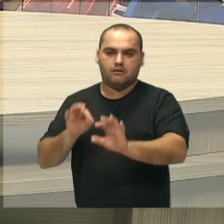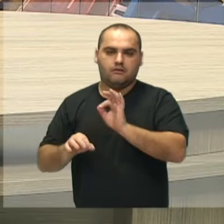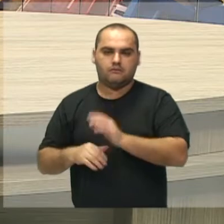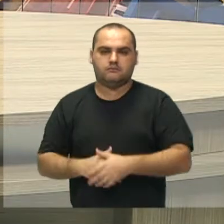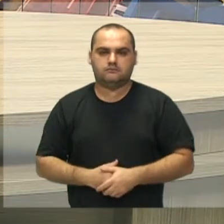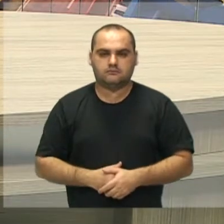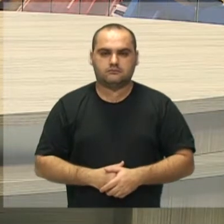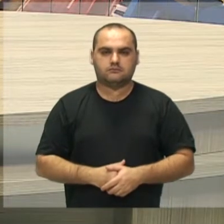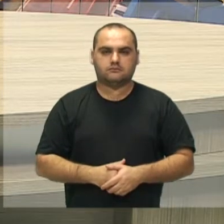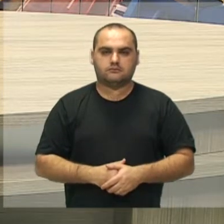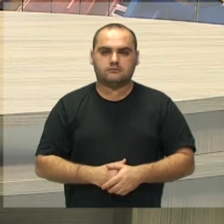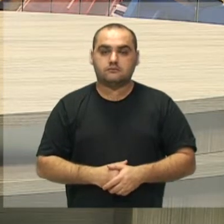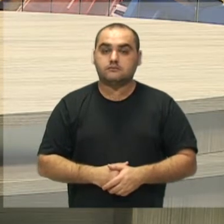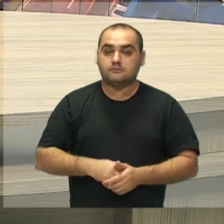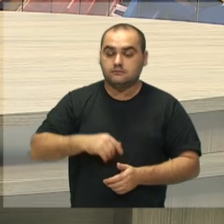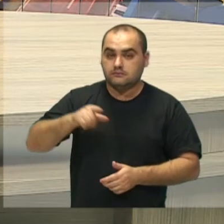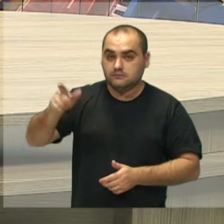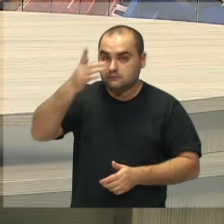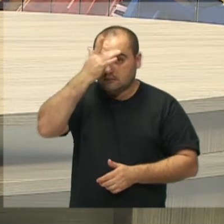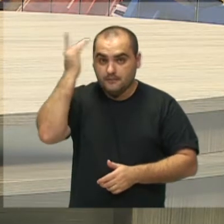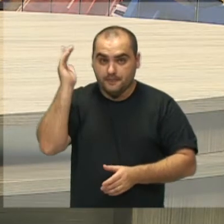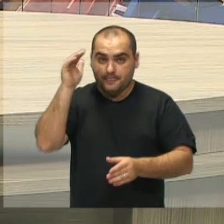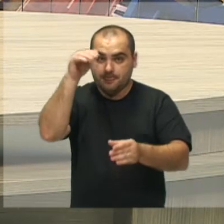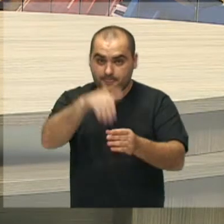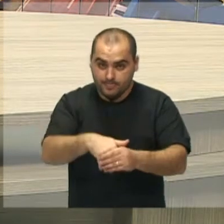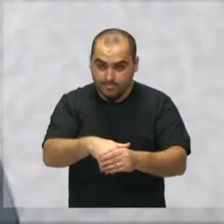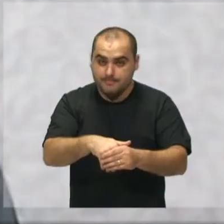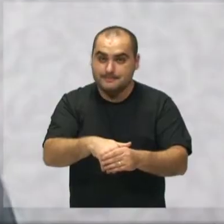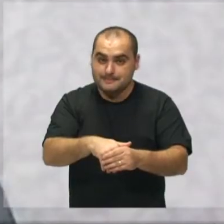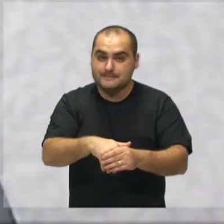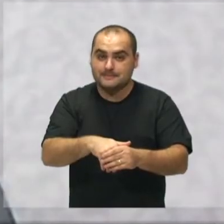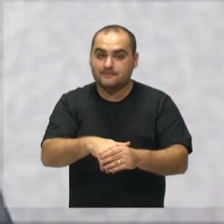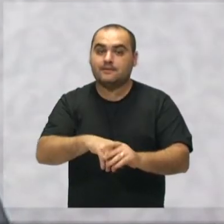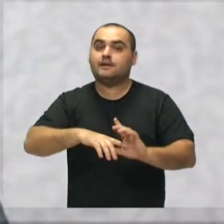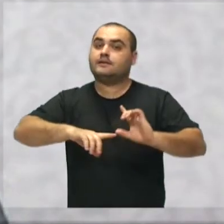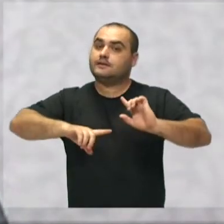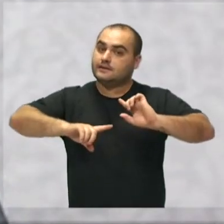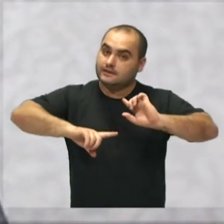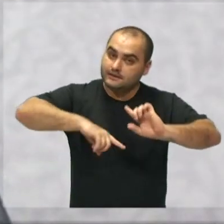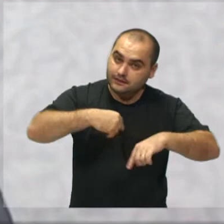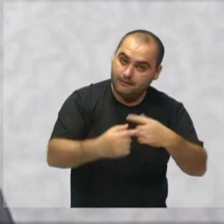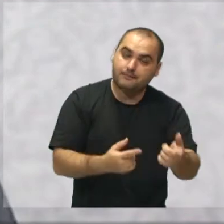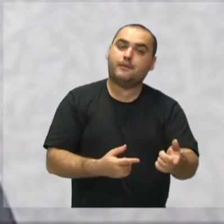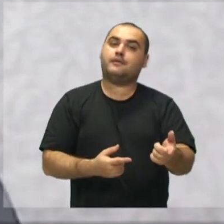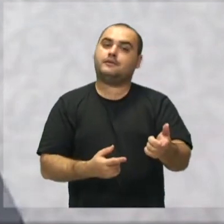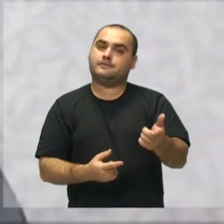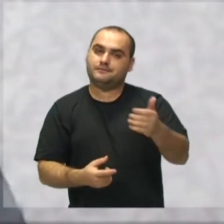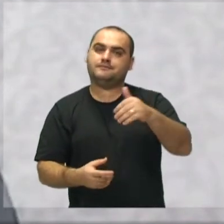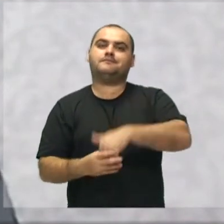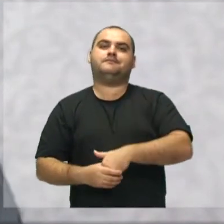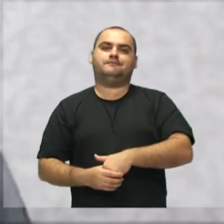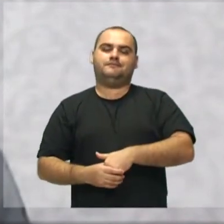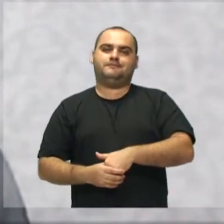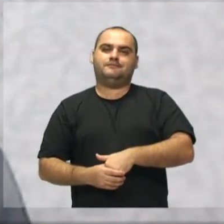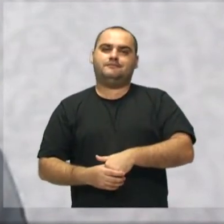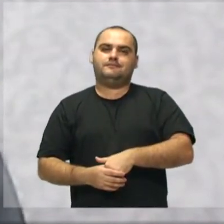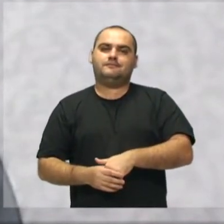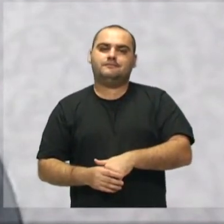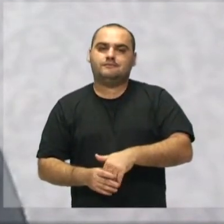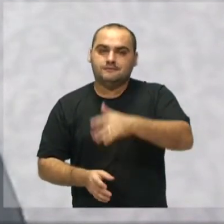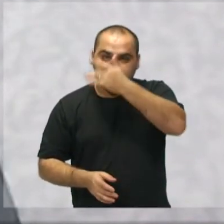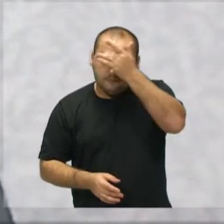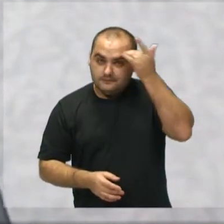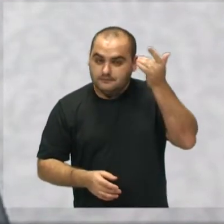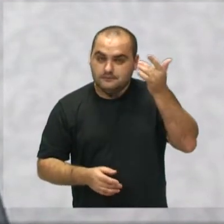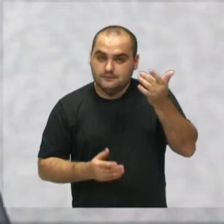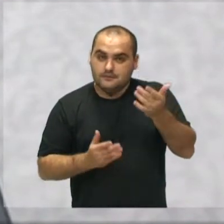Quando esses caras são eleitos, é que depois entra em cena o eleitor. Então, o eleitor ele vai entrar no processo